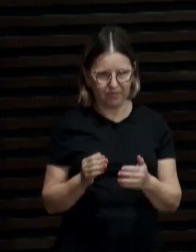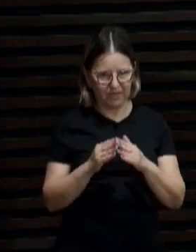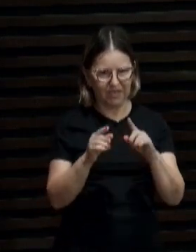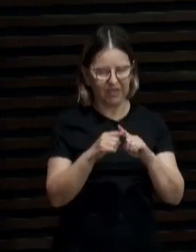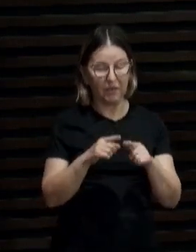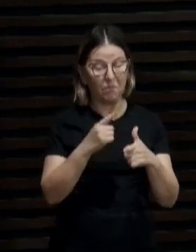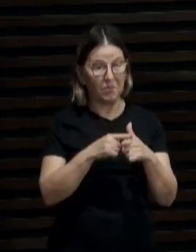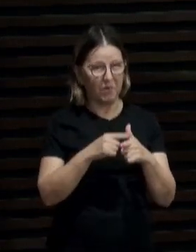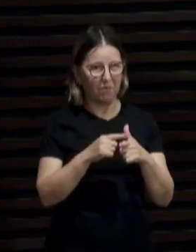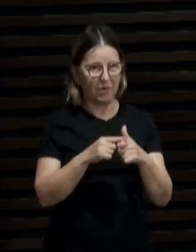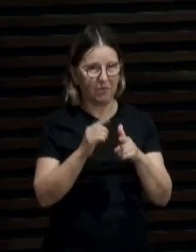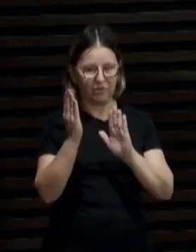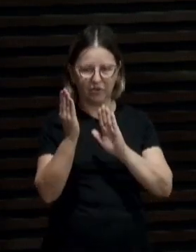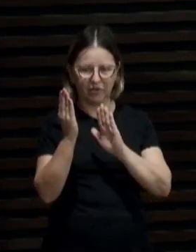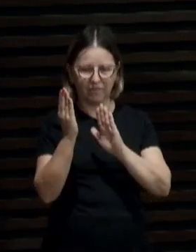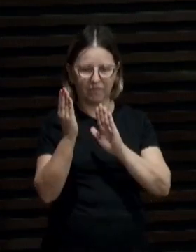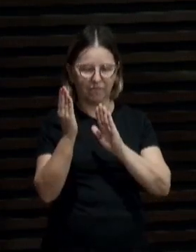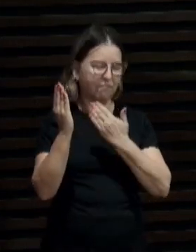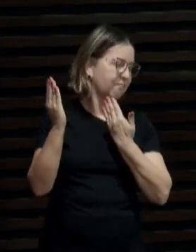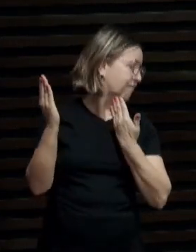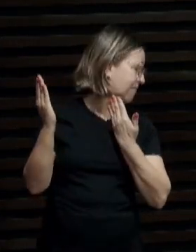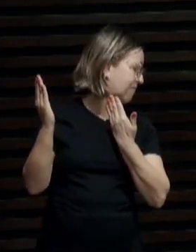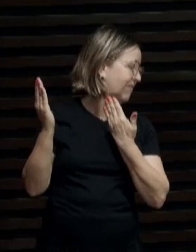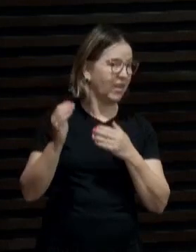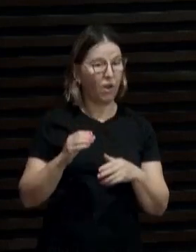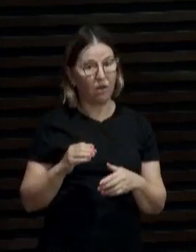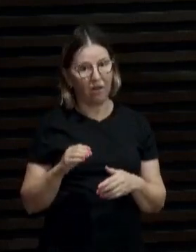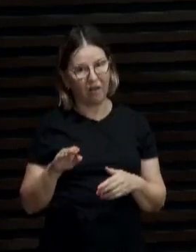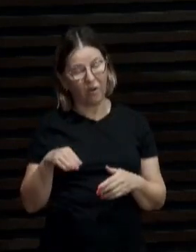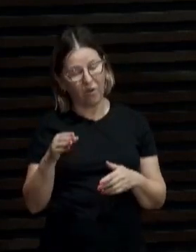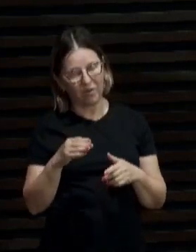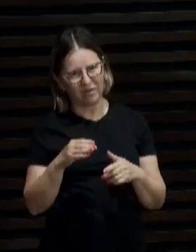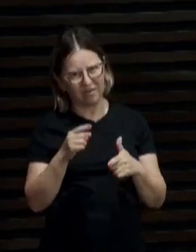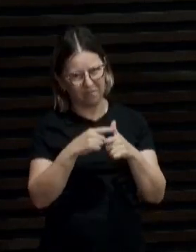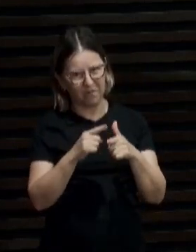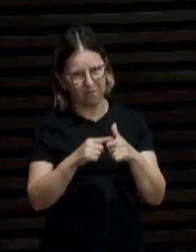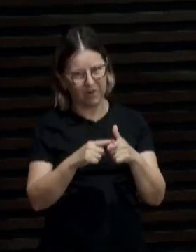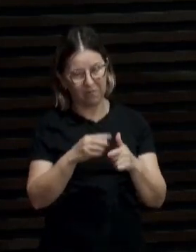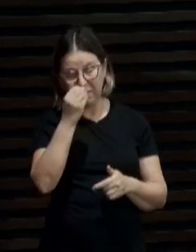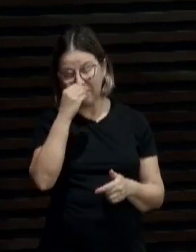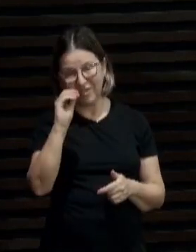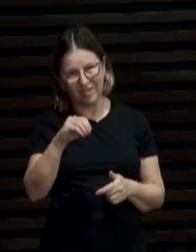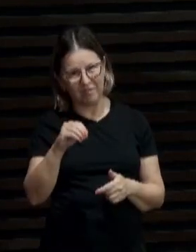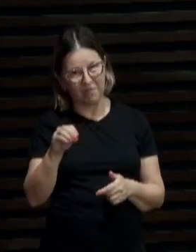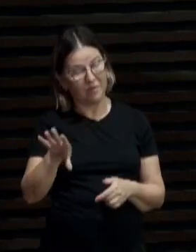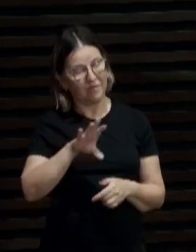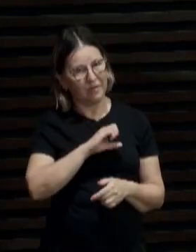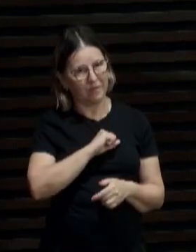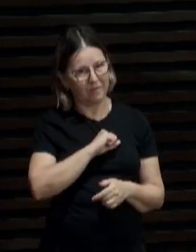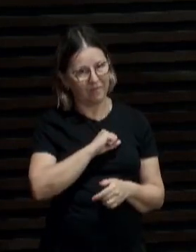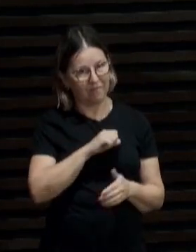têm problemas com heresia, outras vão ter problemas com o abandono do amor, que é o tema de hoje, né?